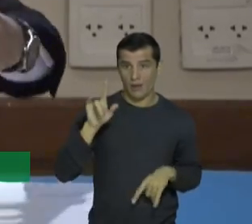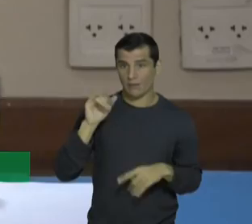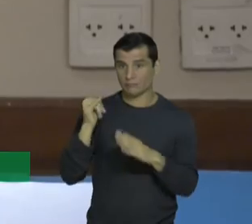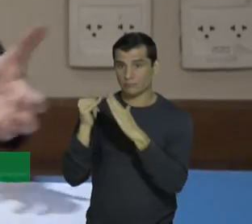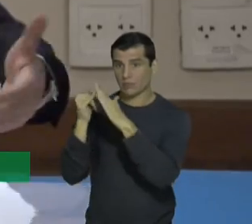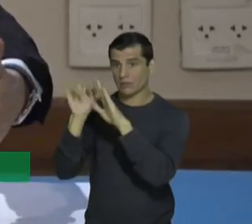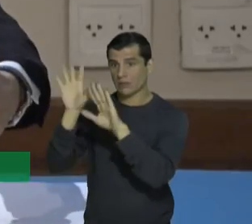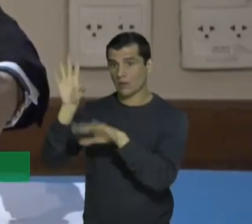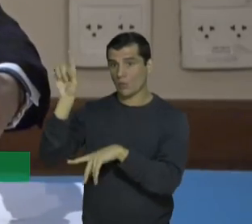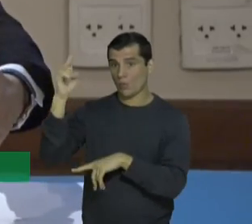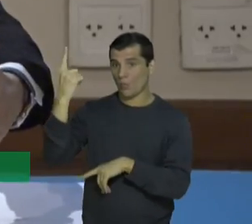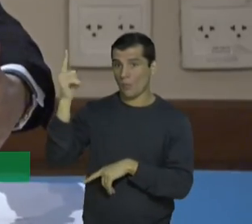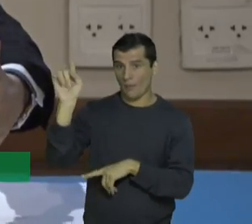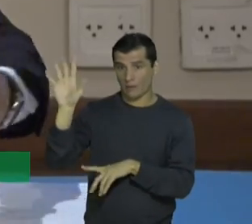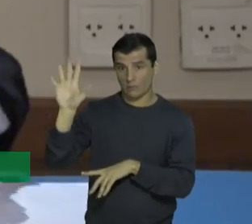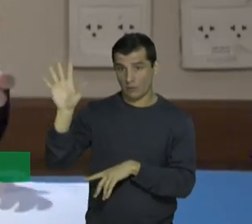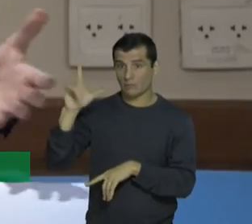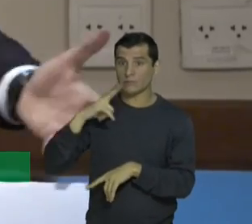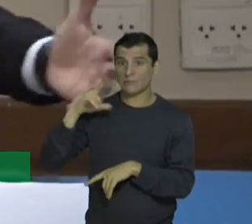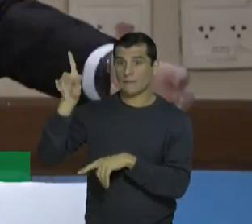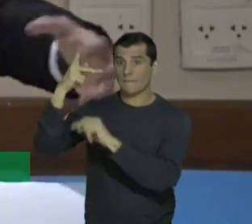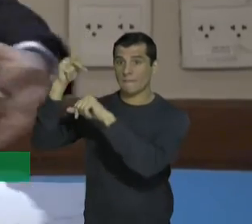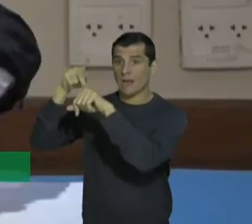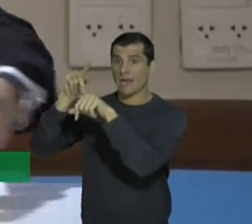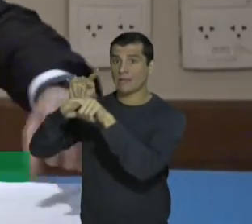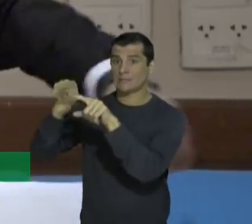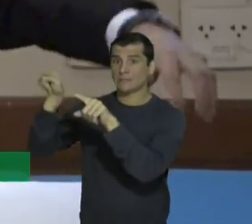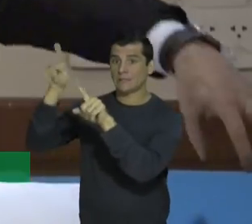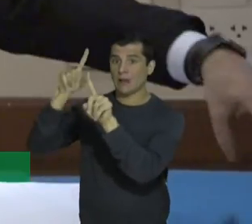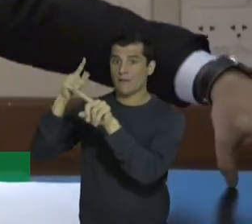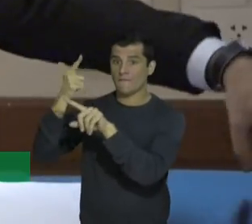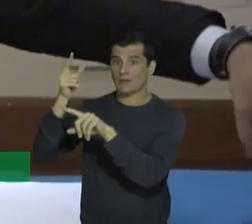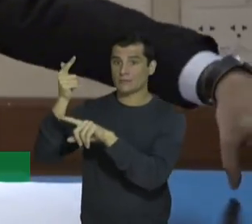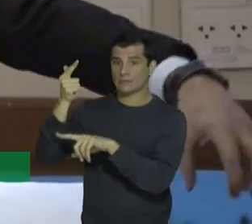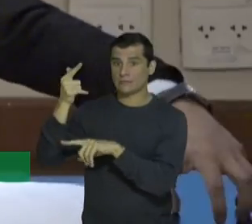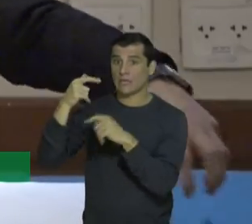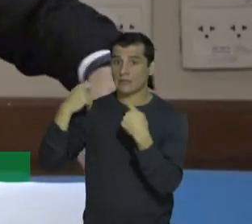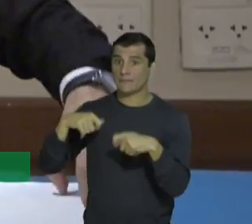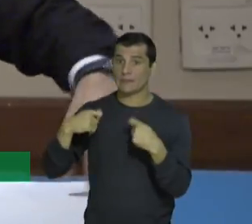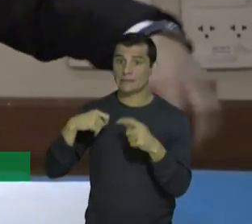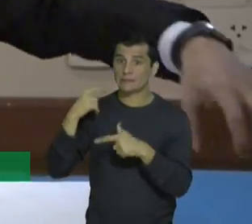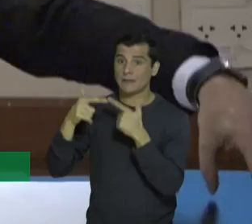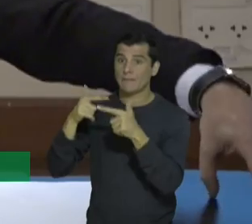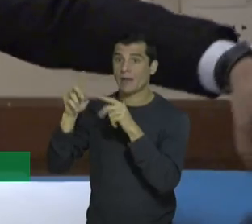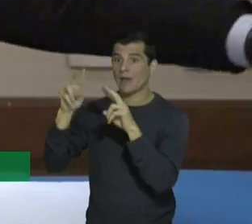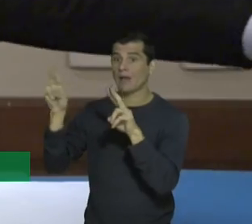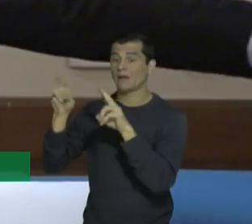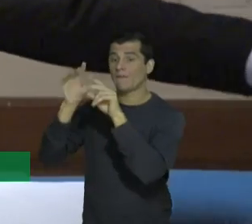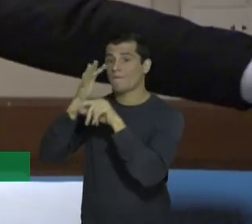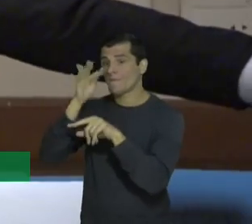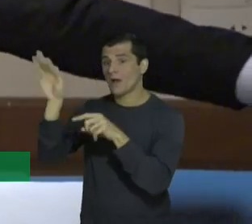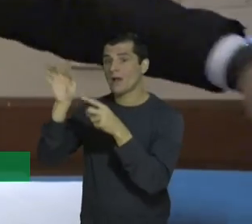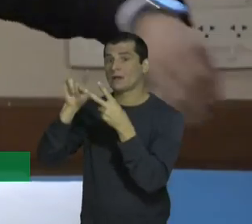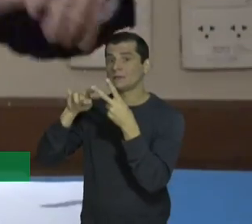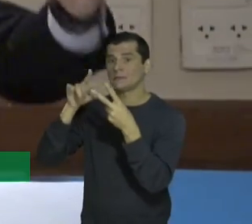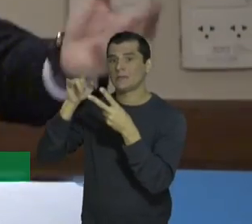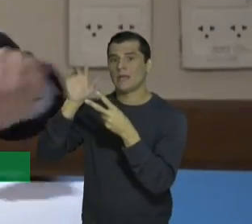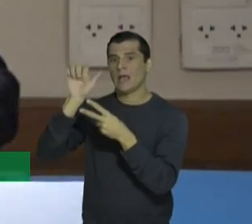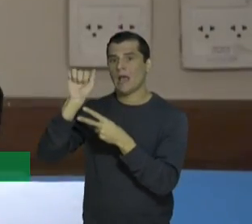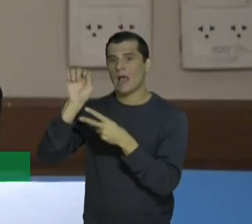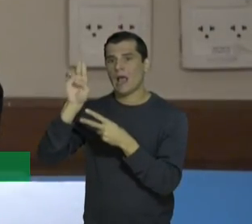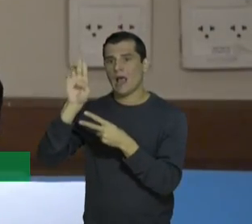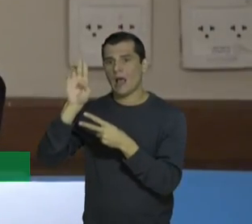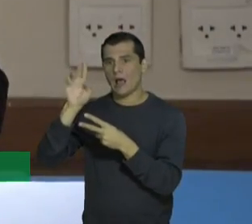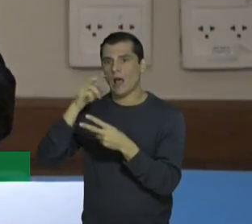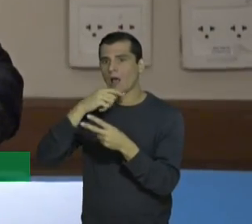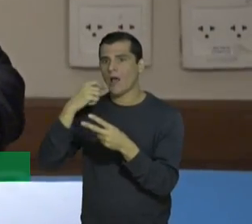nos efeitos mas intergovernamental na tomada de decisão portanto Vai ter muito problema na França na Áustria na Holanda na anda e talvez